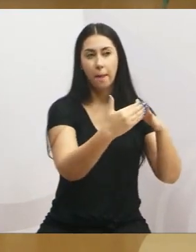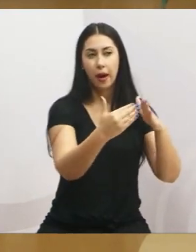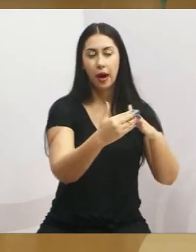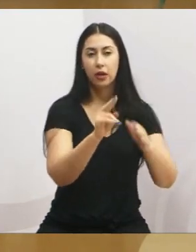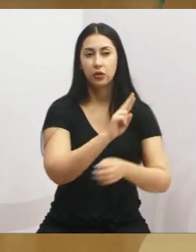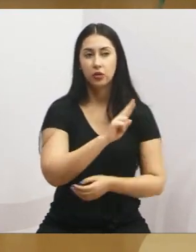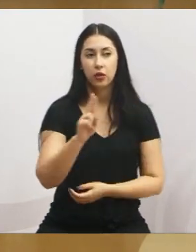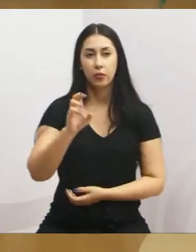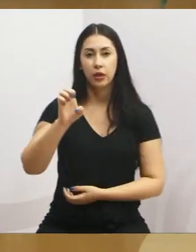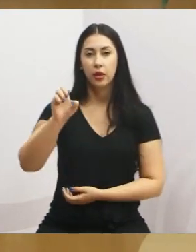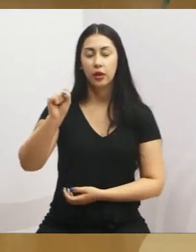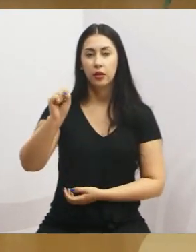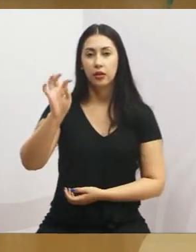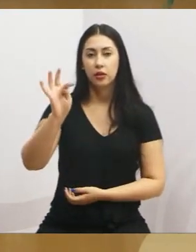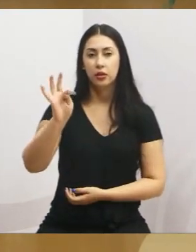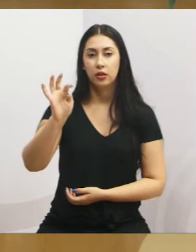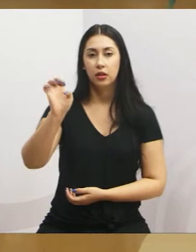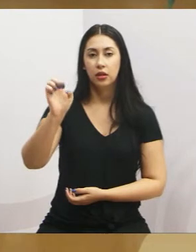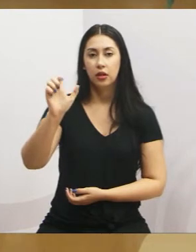Estelarum Domus,